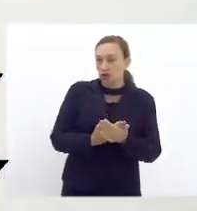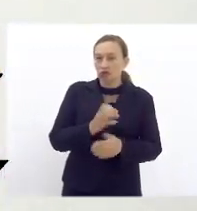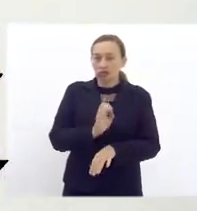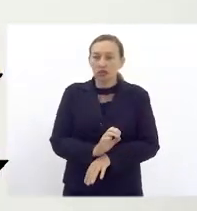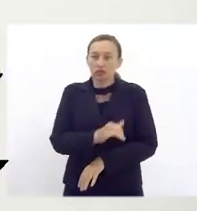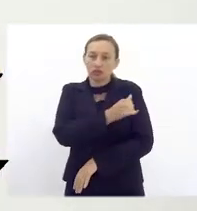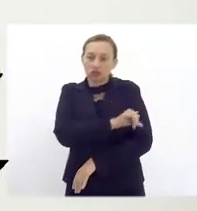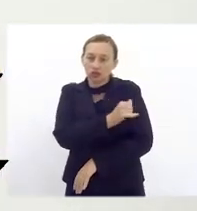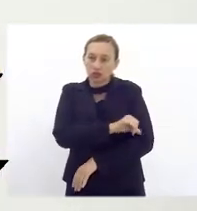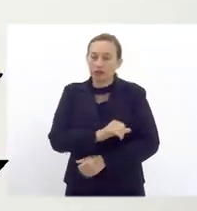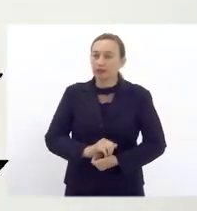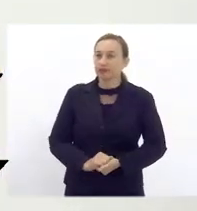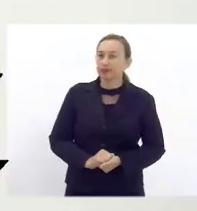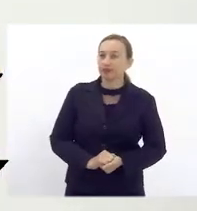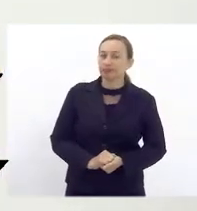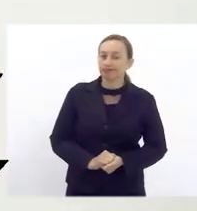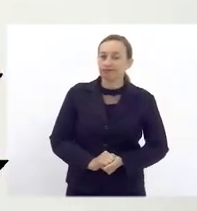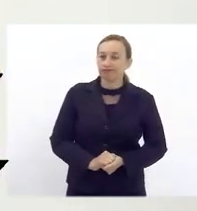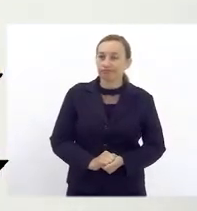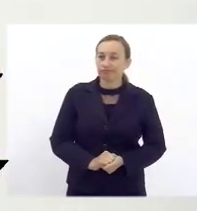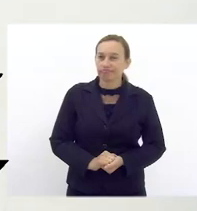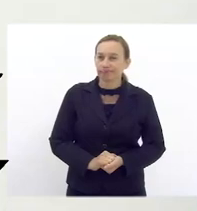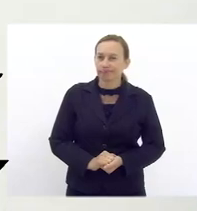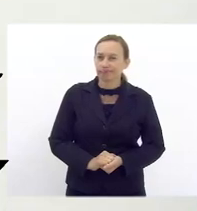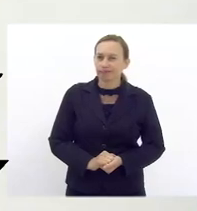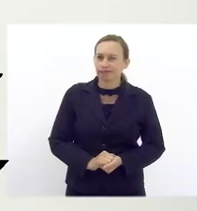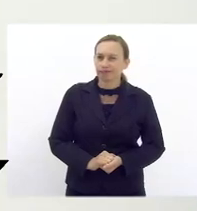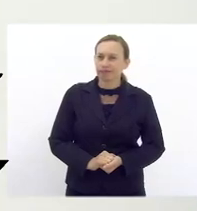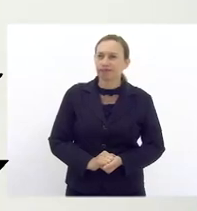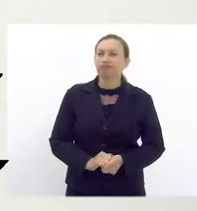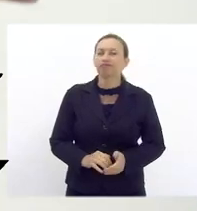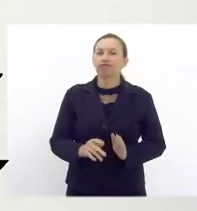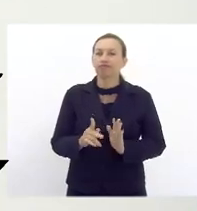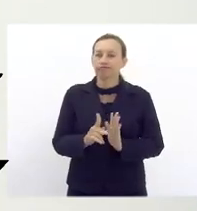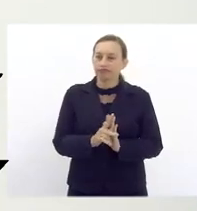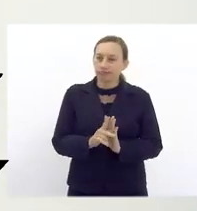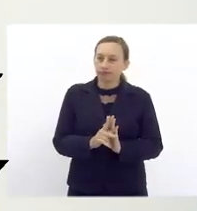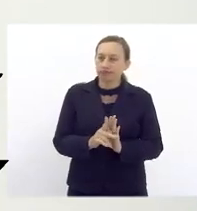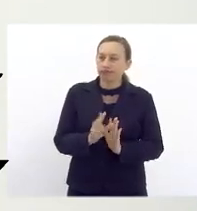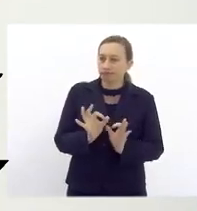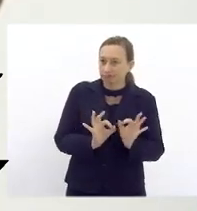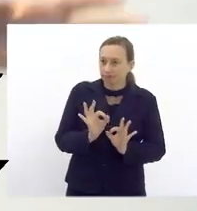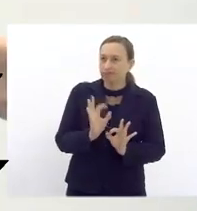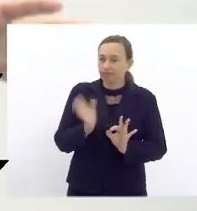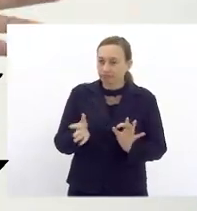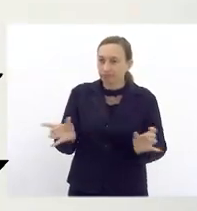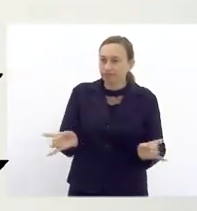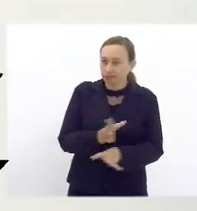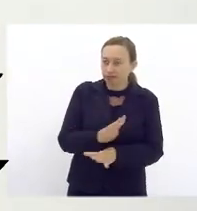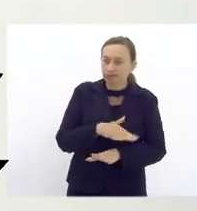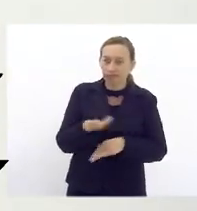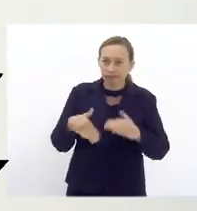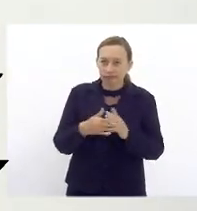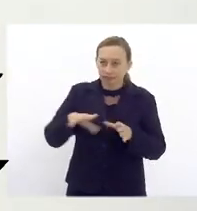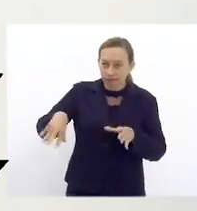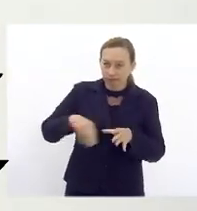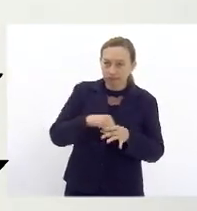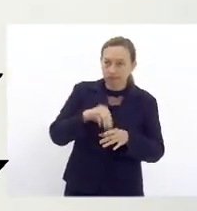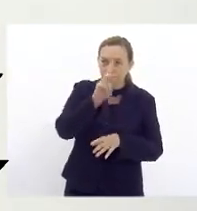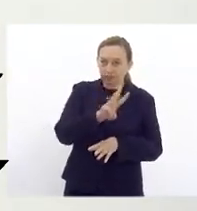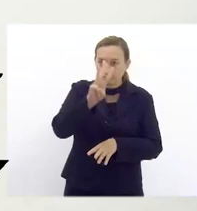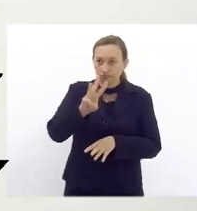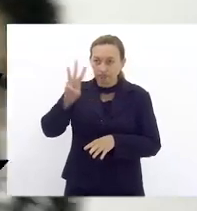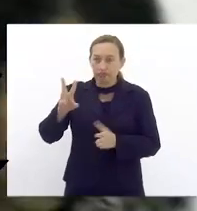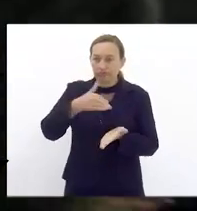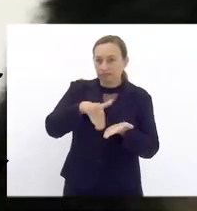escolares esse projeto já está pronto ele está Praticamente todo ele dentro do site da